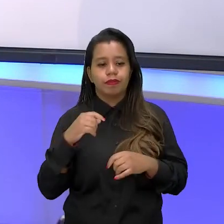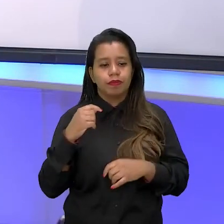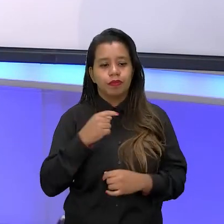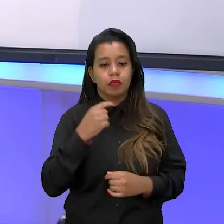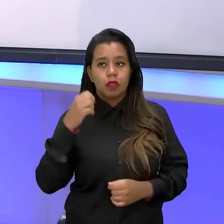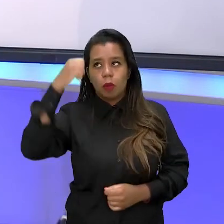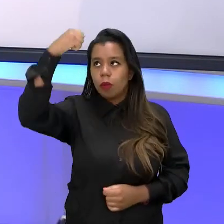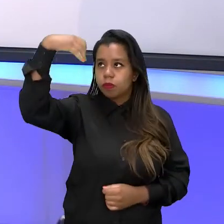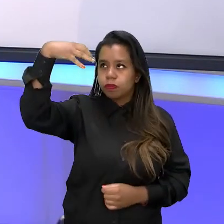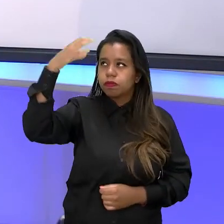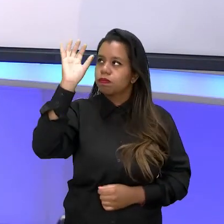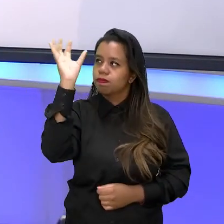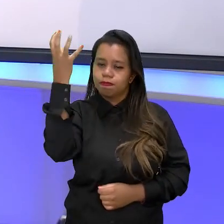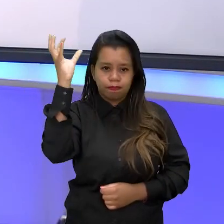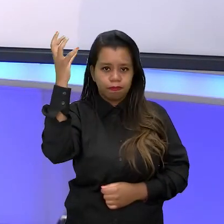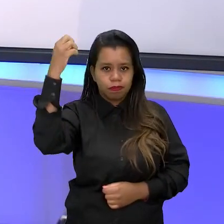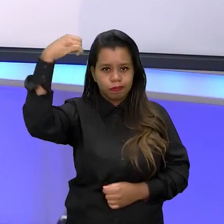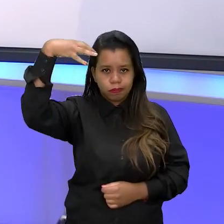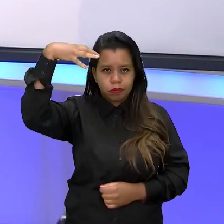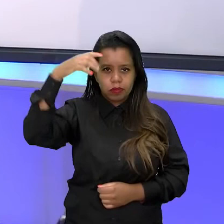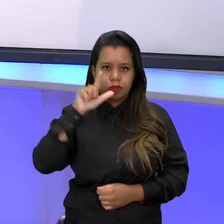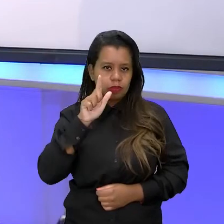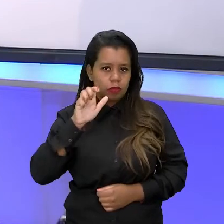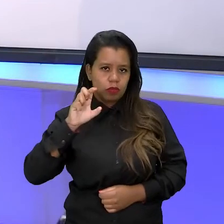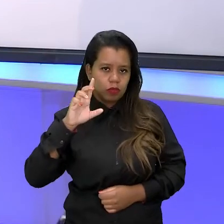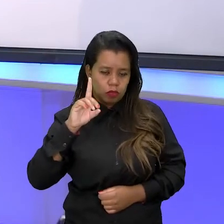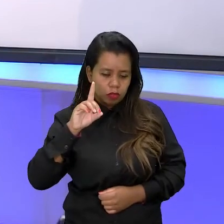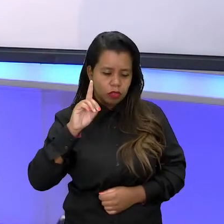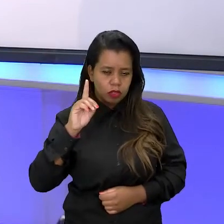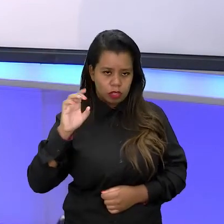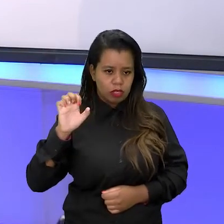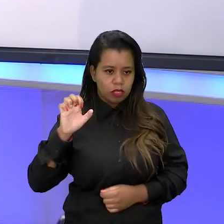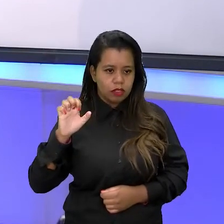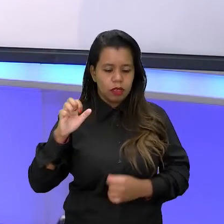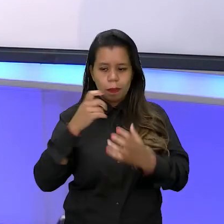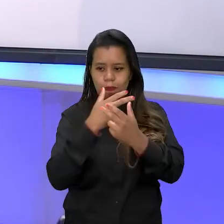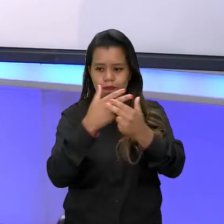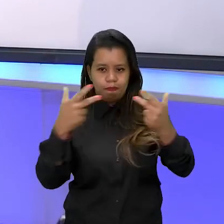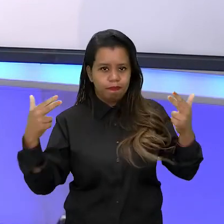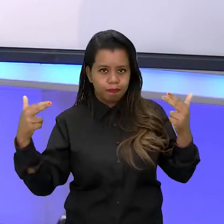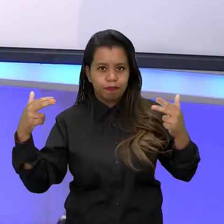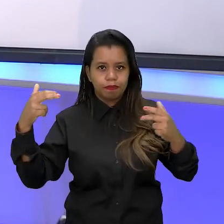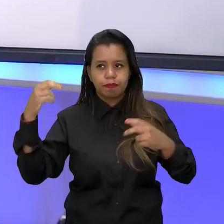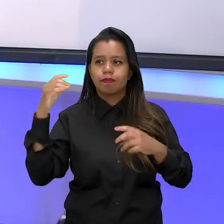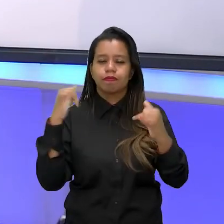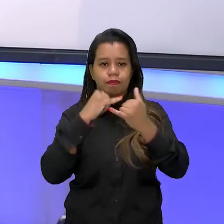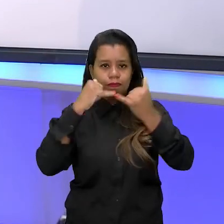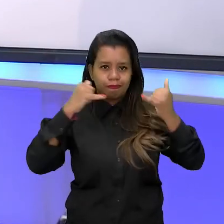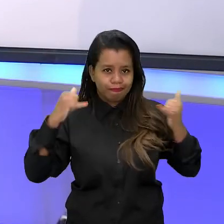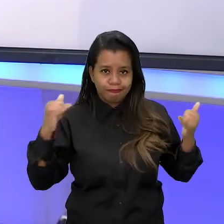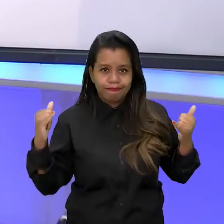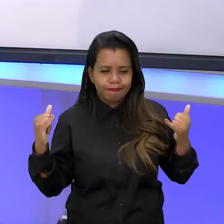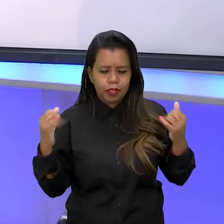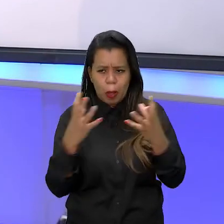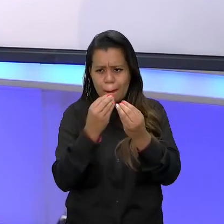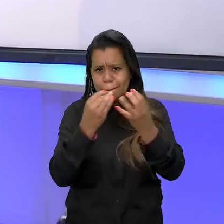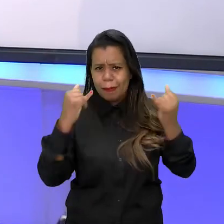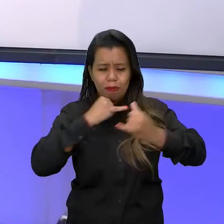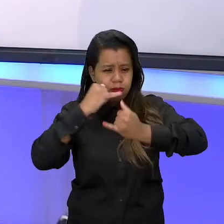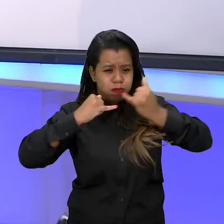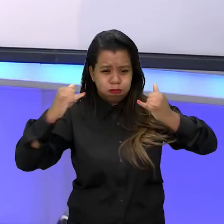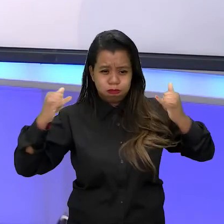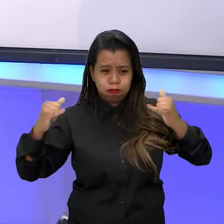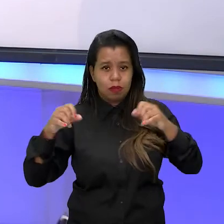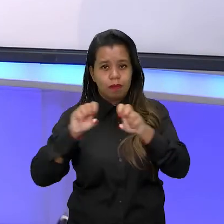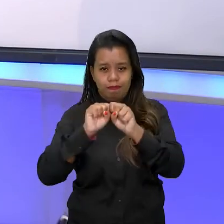uma lâmpada num LED, por exemplo, né? Num circuito que tem muito mais energia do que ele aguenta, que o material dele aguenta,